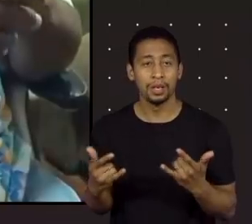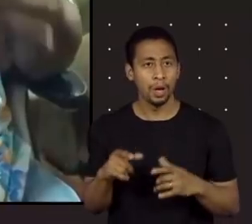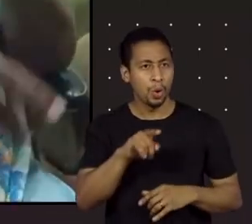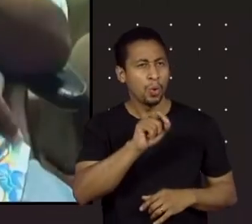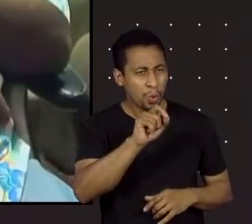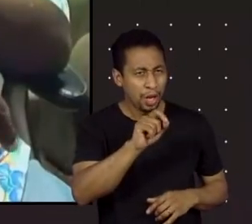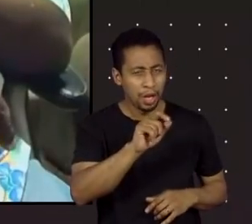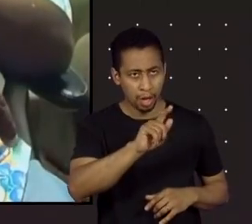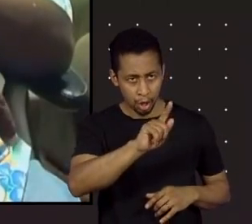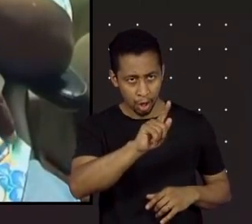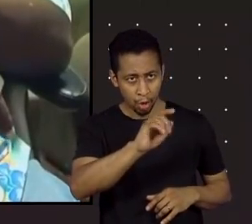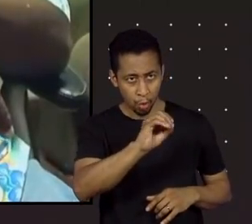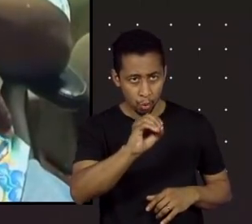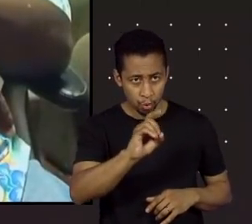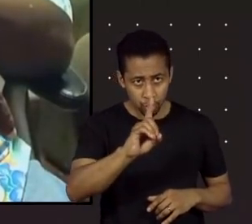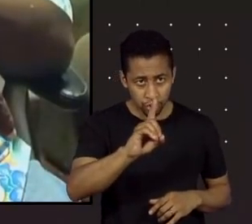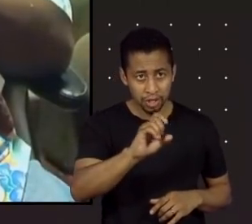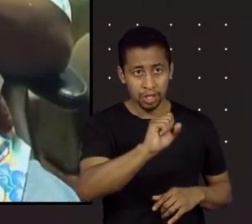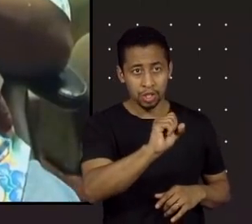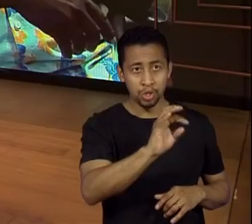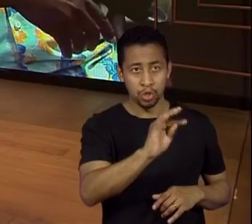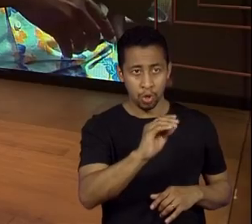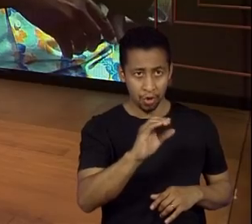Quando eu estive em Woodstock.